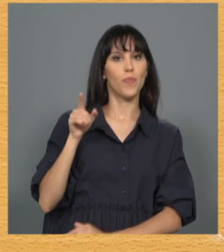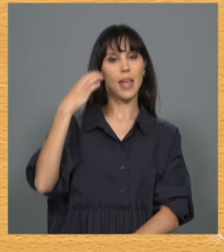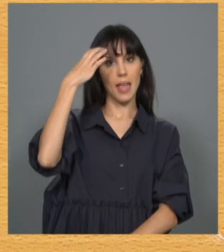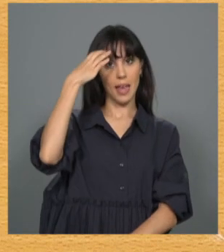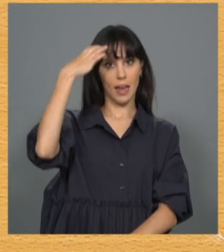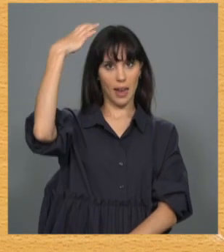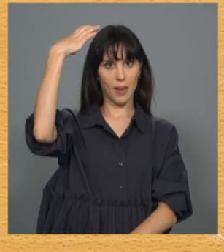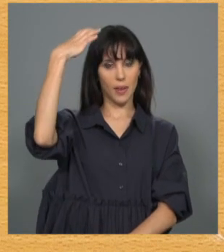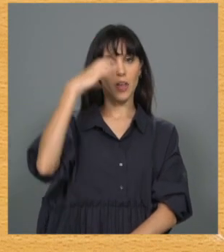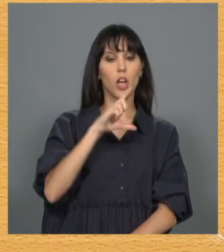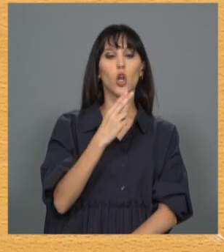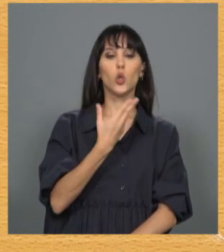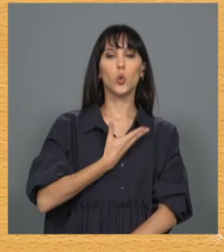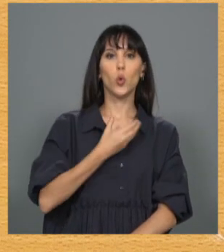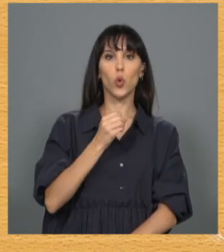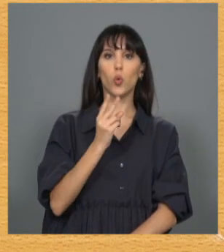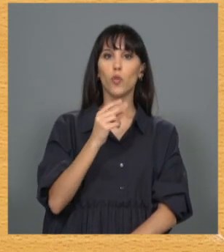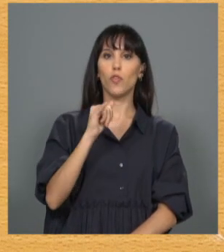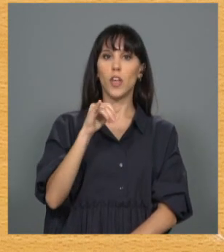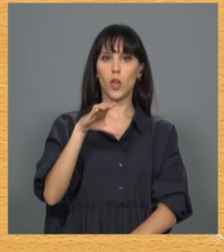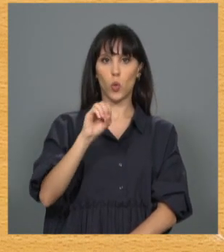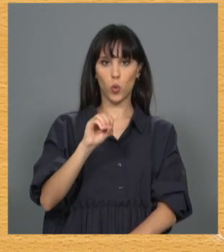rei Ludovico II,